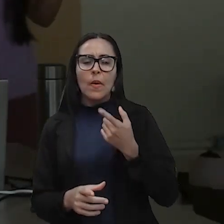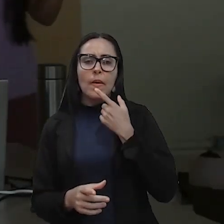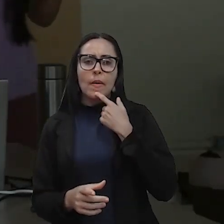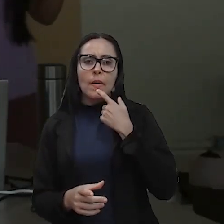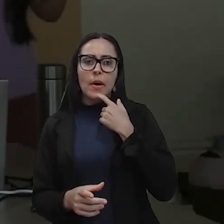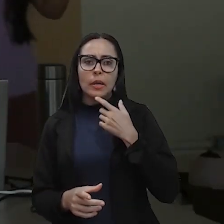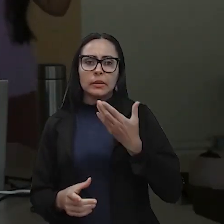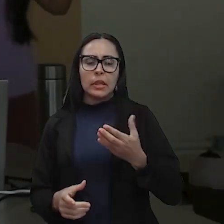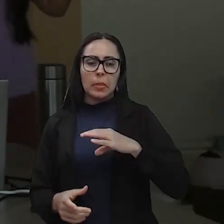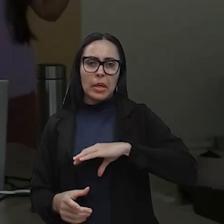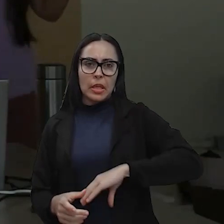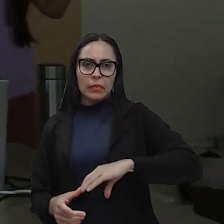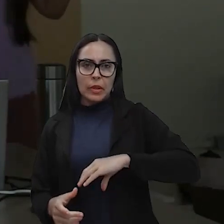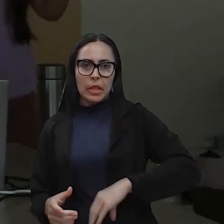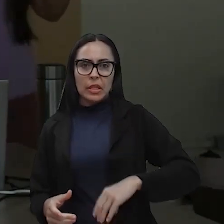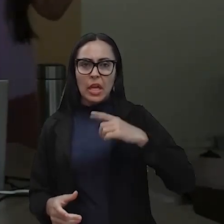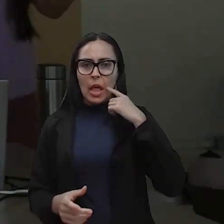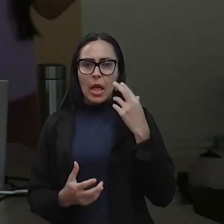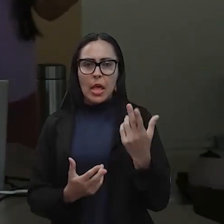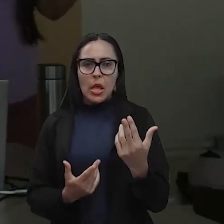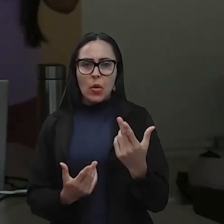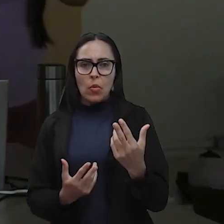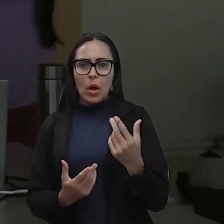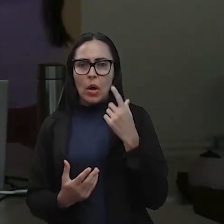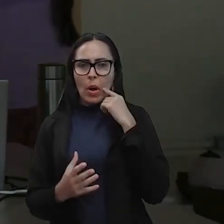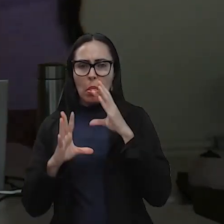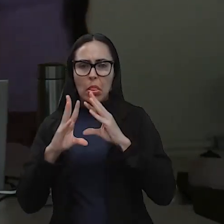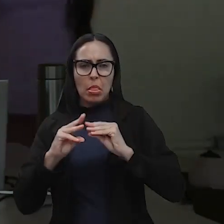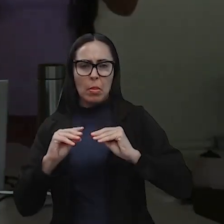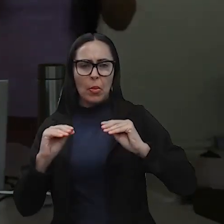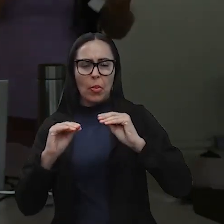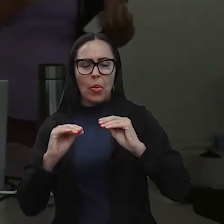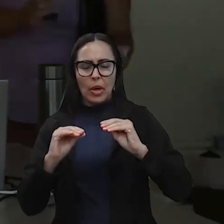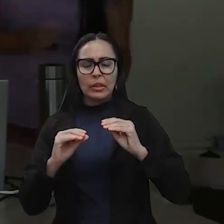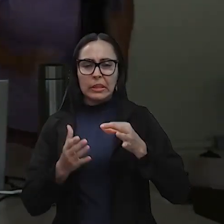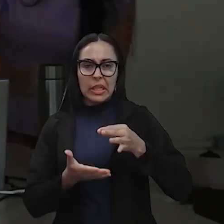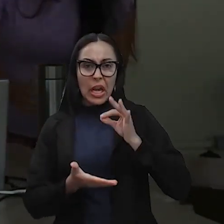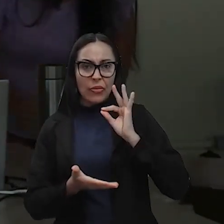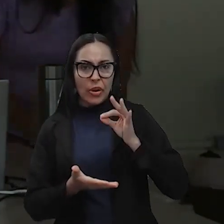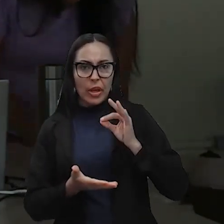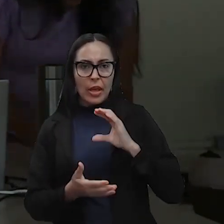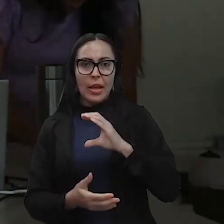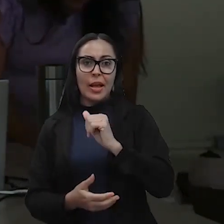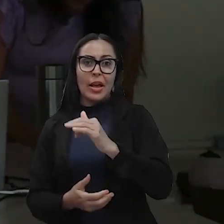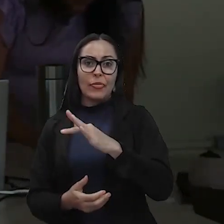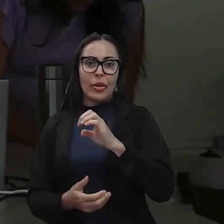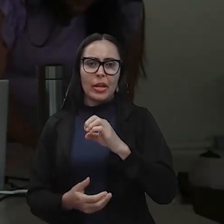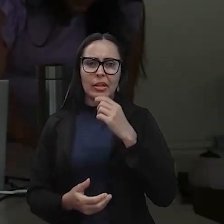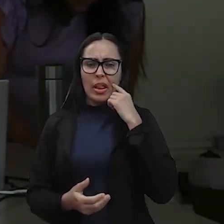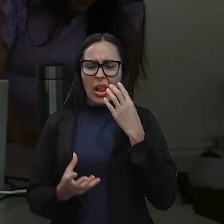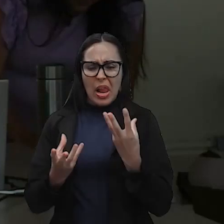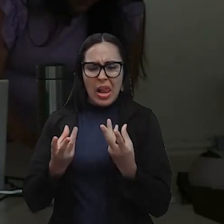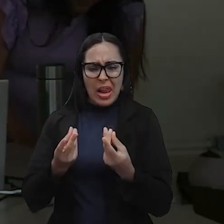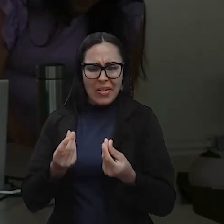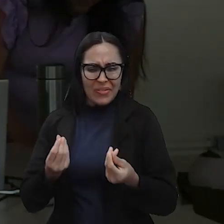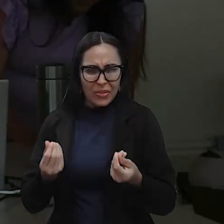pessoa pensa que é só preto. Mas, ó, café, o lencinho tá limpo, vou colocar